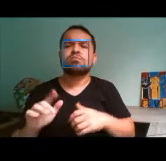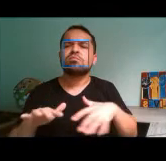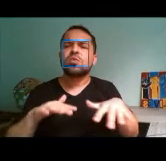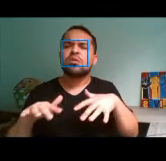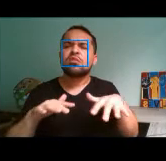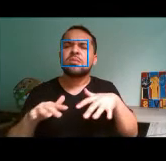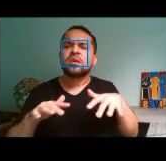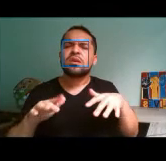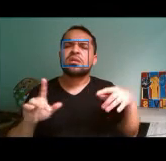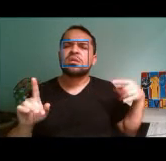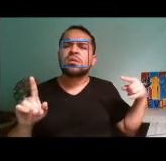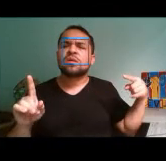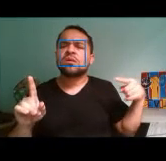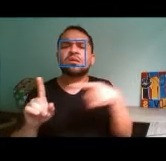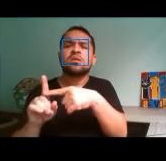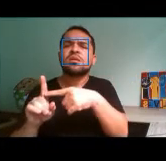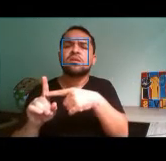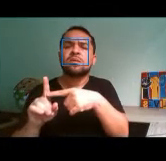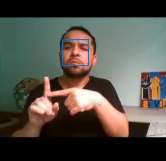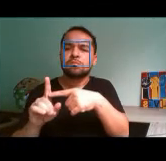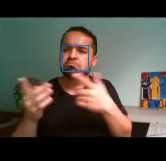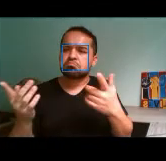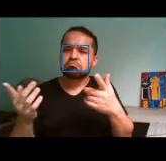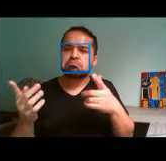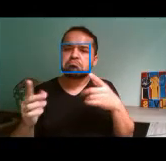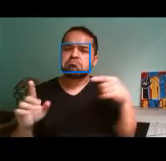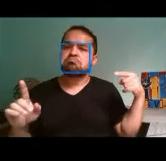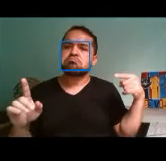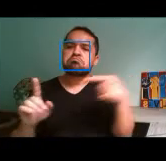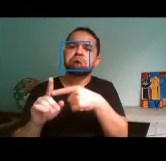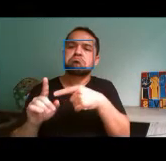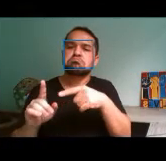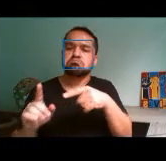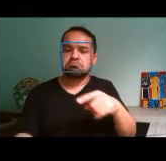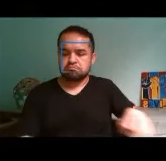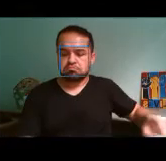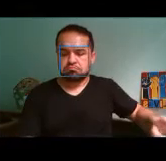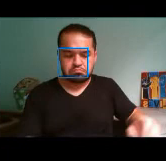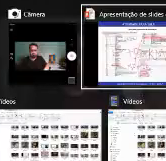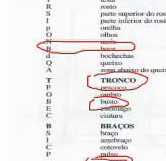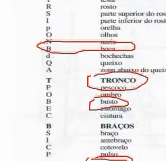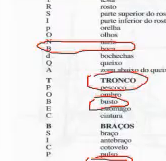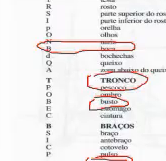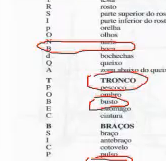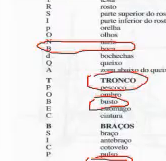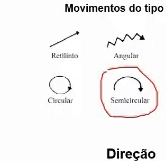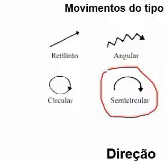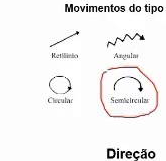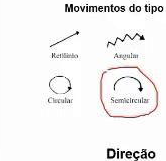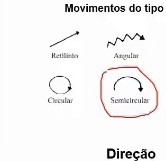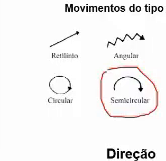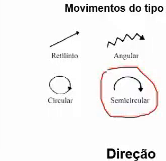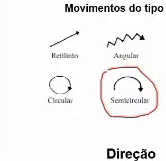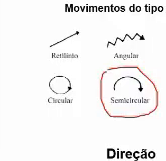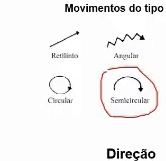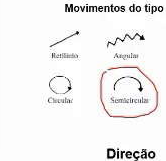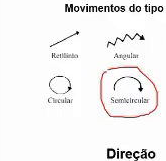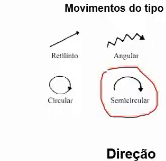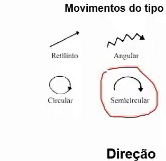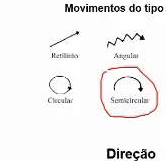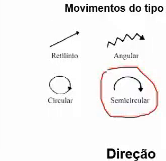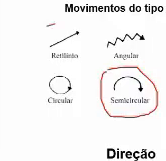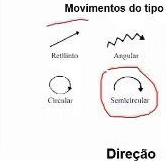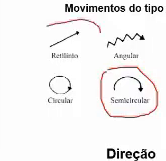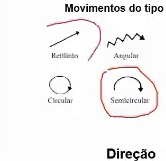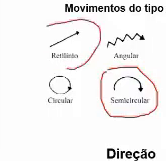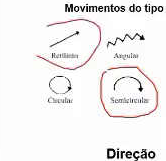parte da mão toca ali? O interstício entre o dedo indicador e o dedo médio, que é V2. Ok?